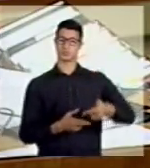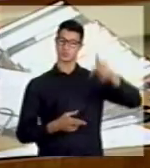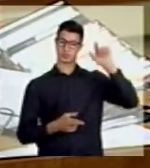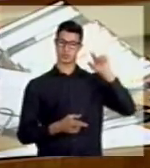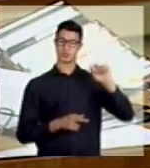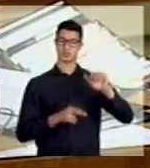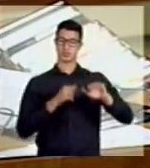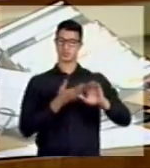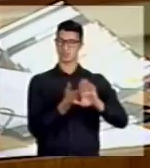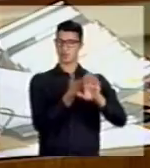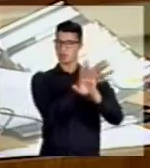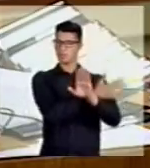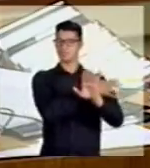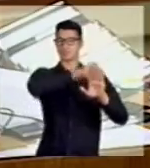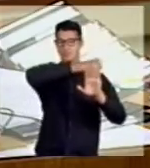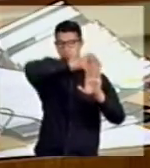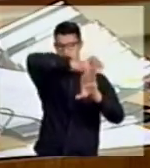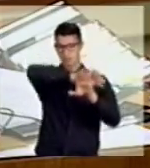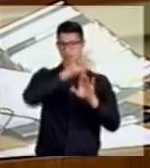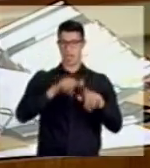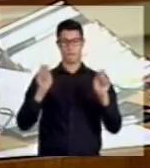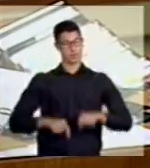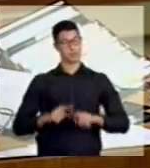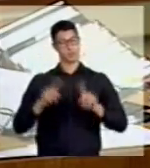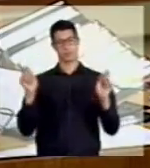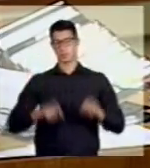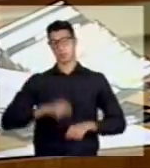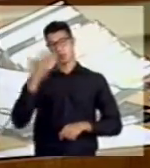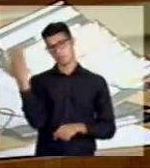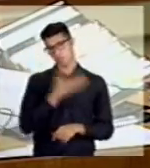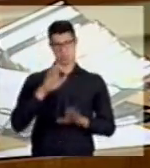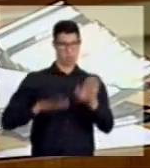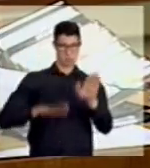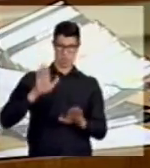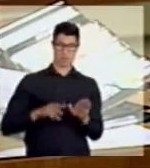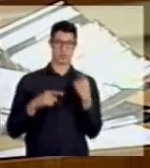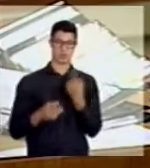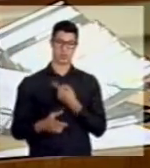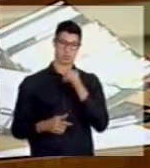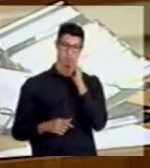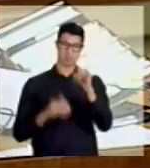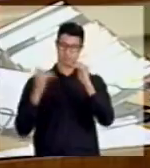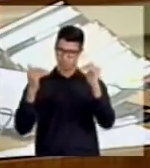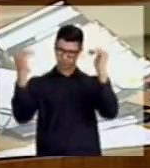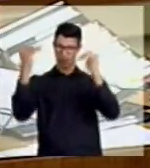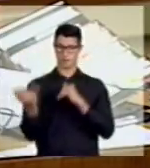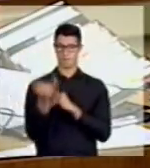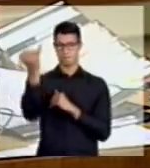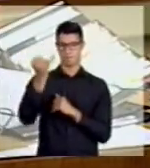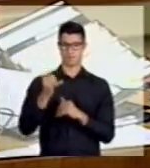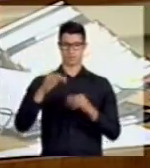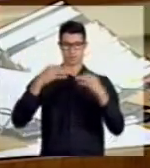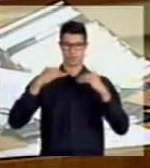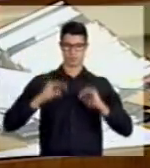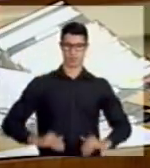antecedentes criminais. É possível, mas não é provável, estamos dando um avanço importante do ponto de vista